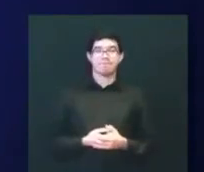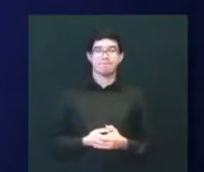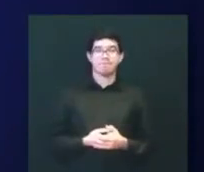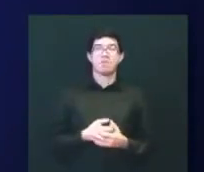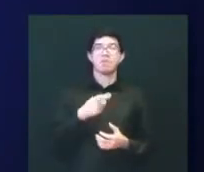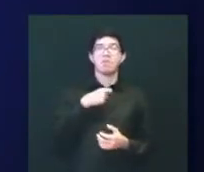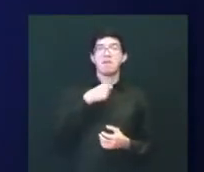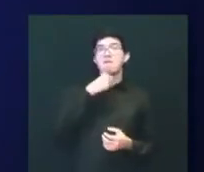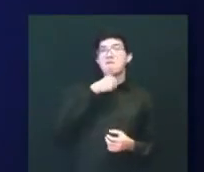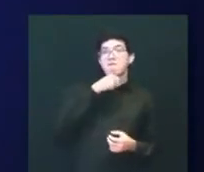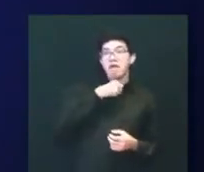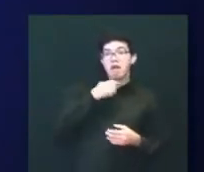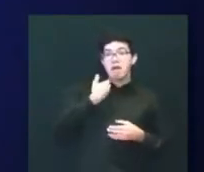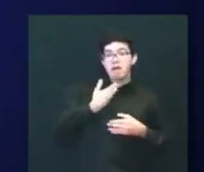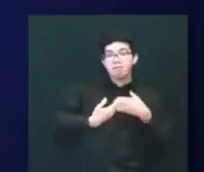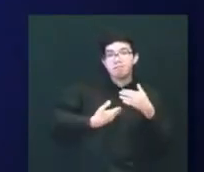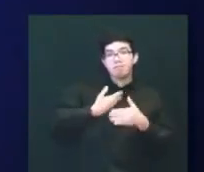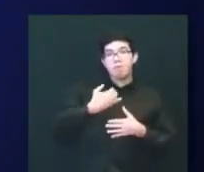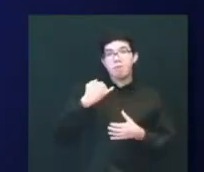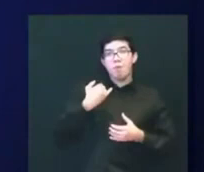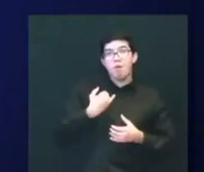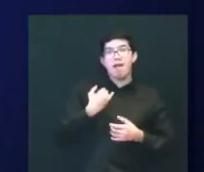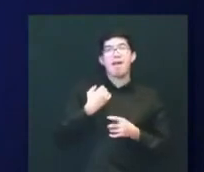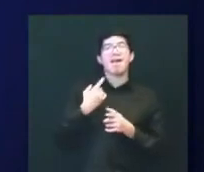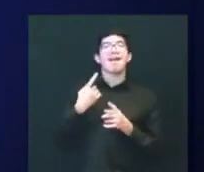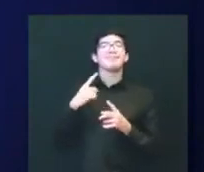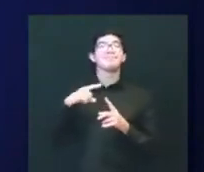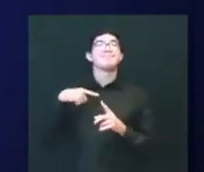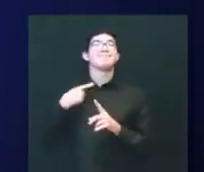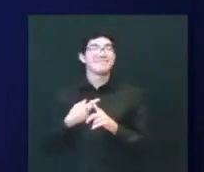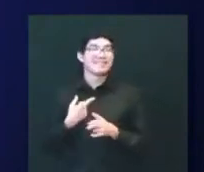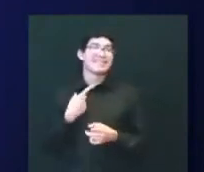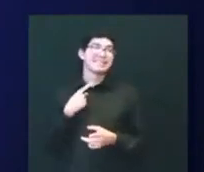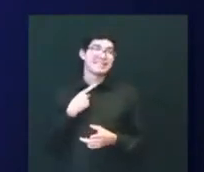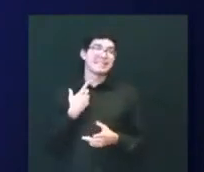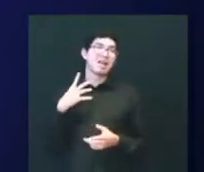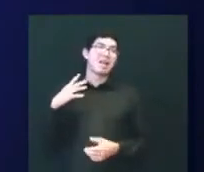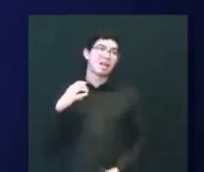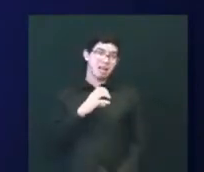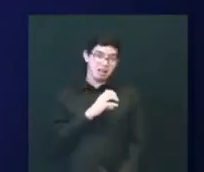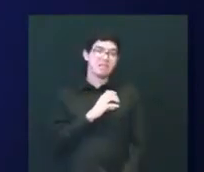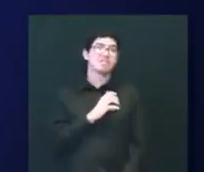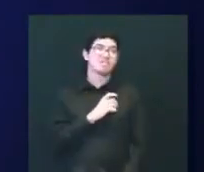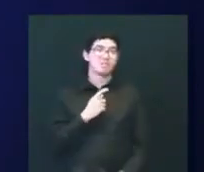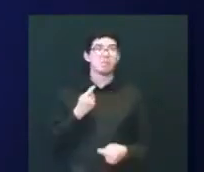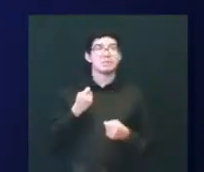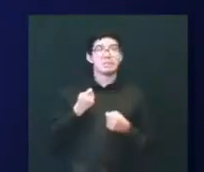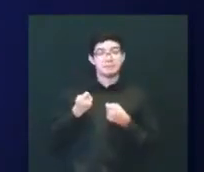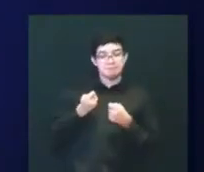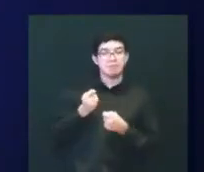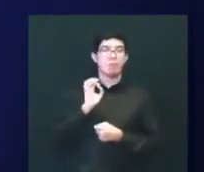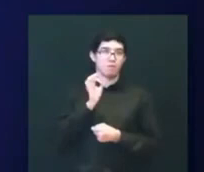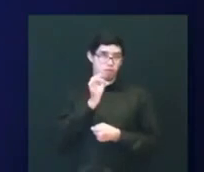do envelhecimento, você ainda tem o câncer. Por mais que esteja instalado ou esteja controlado, ainda